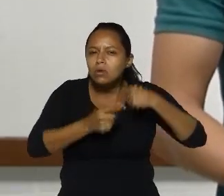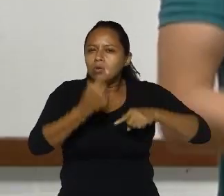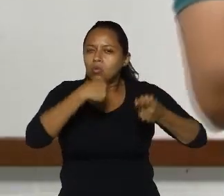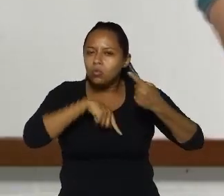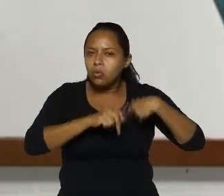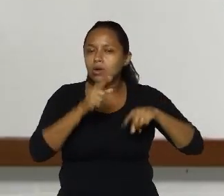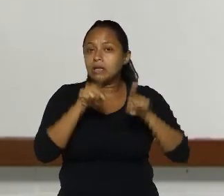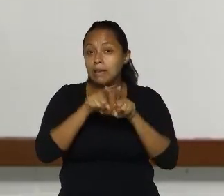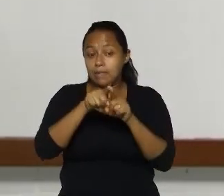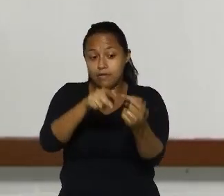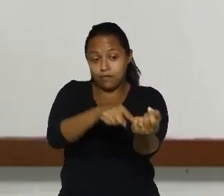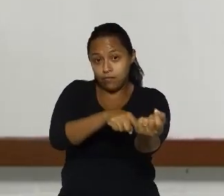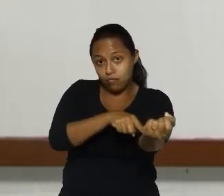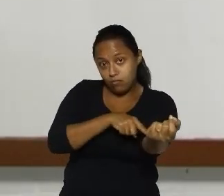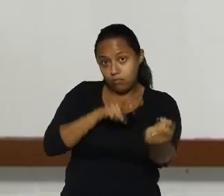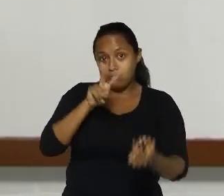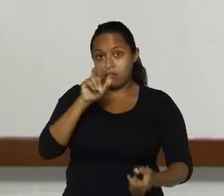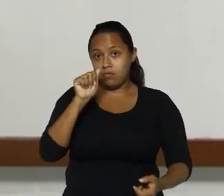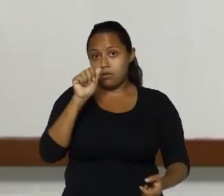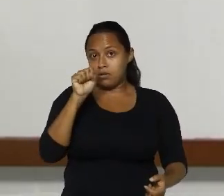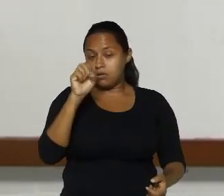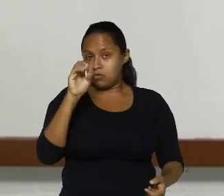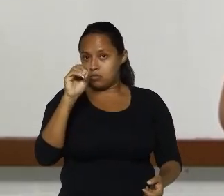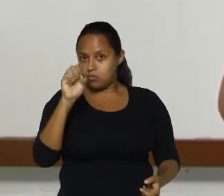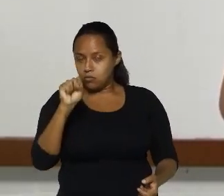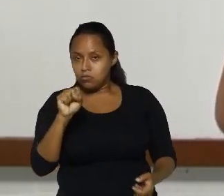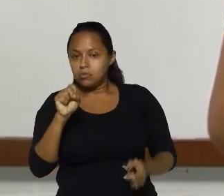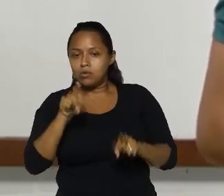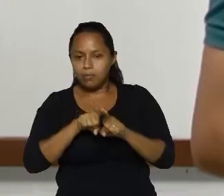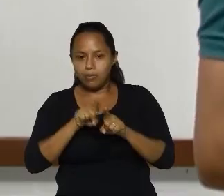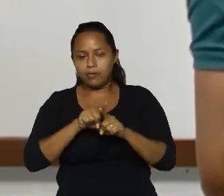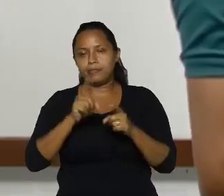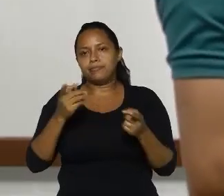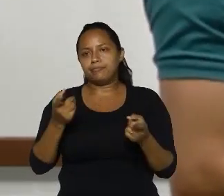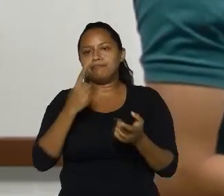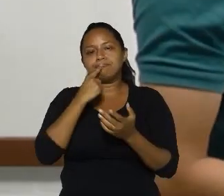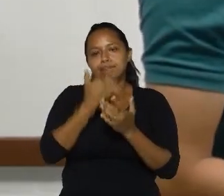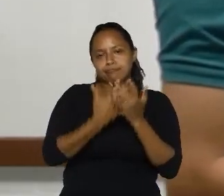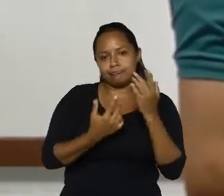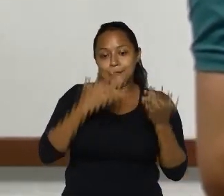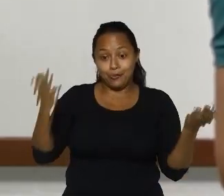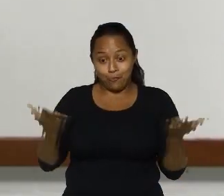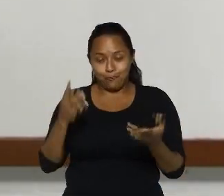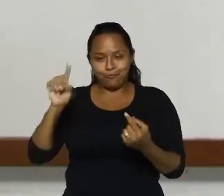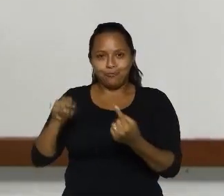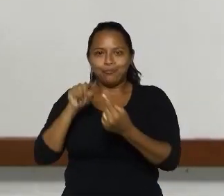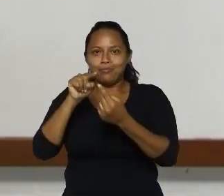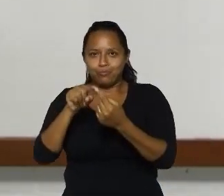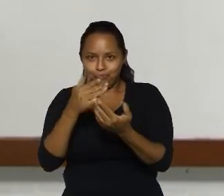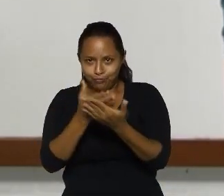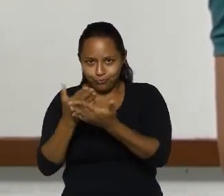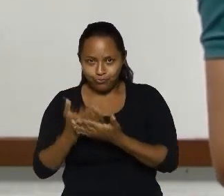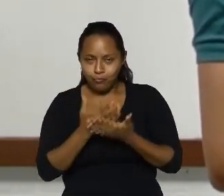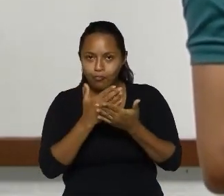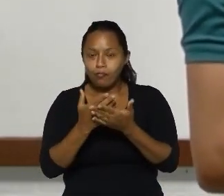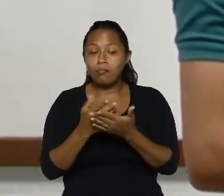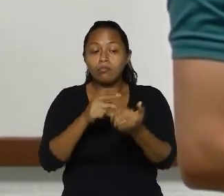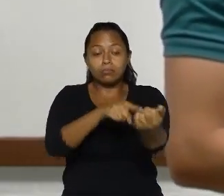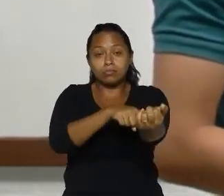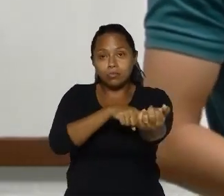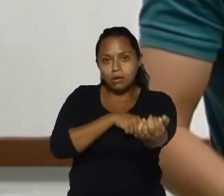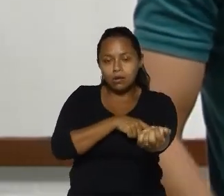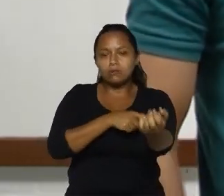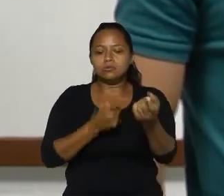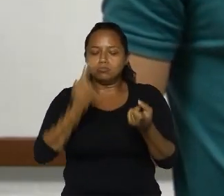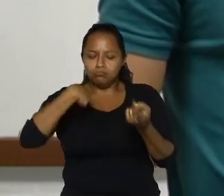sanguíneos e pelo sangue, que é o objeto do nosso estudo. Então, o sangue ele vai circular dentro desses